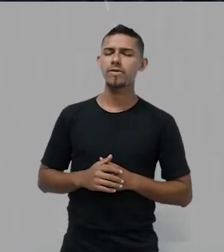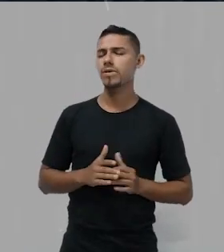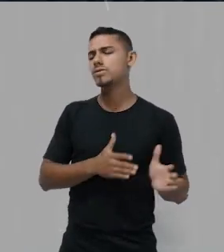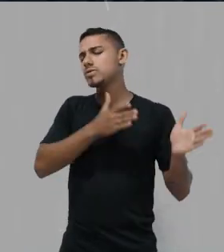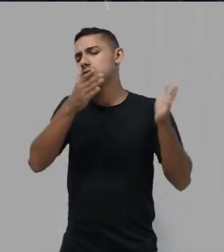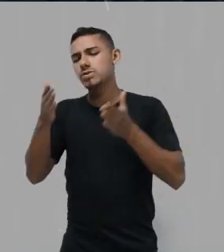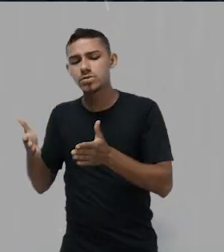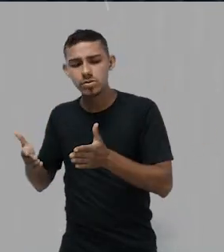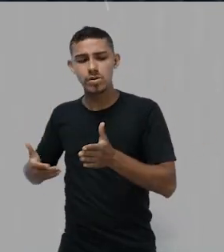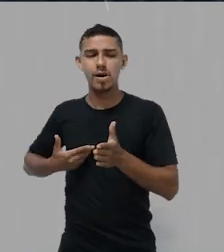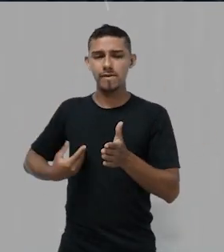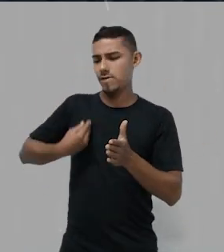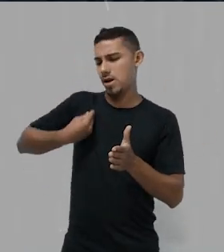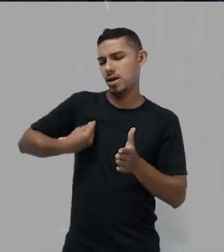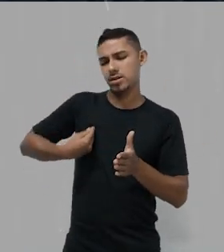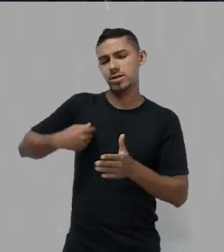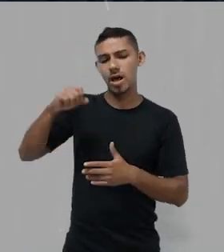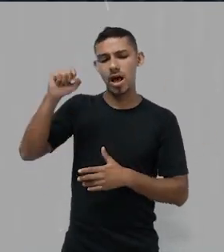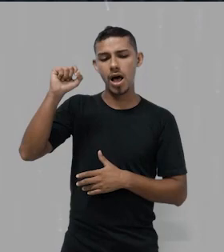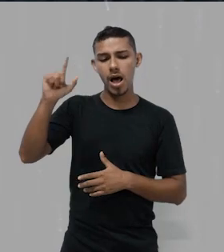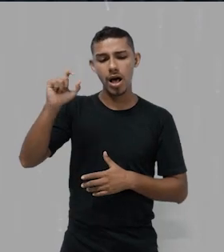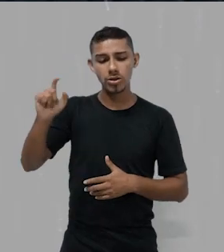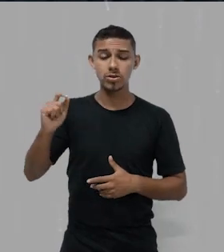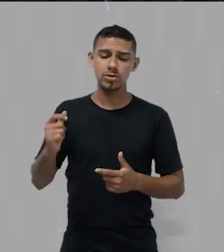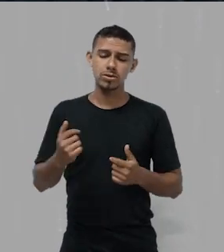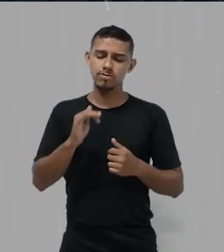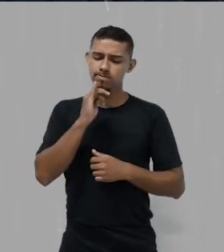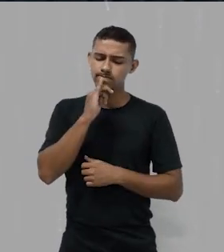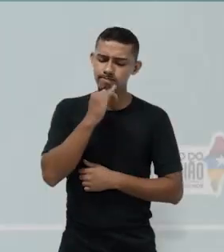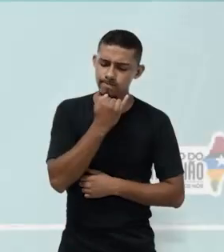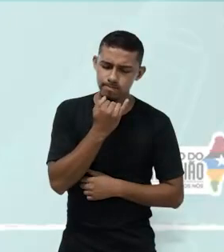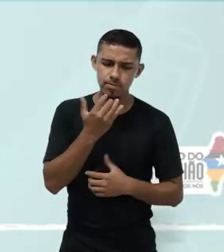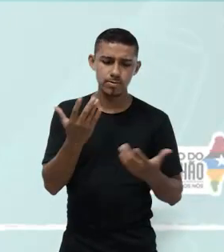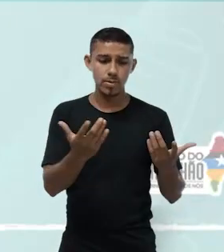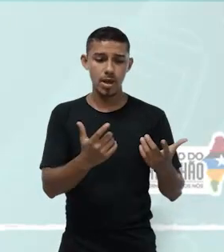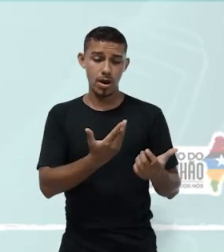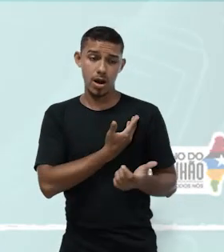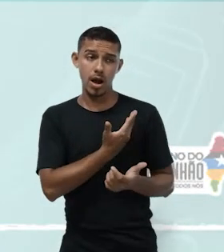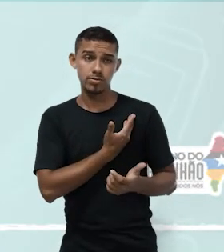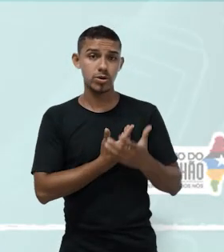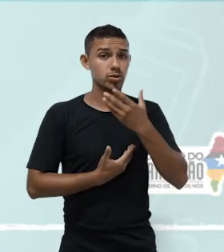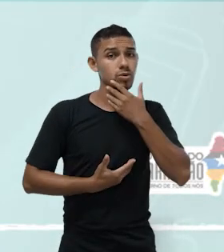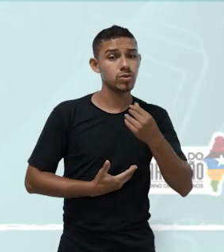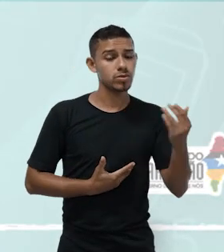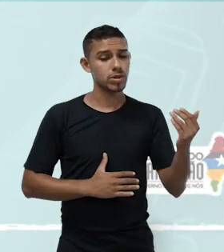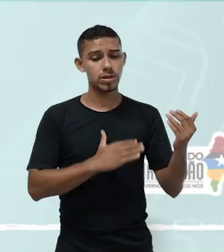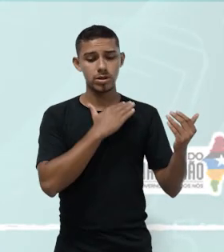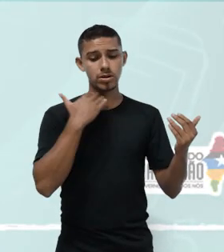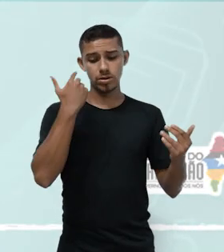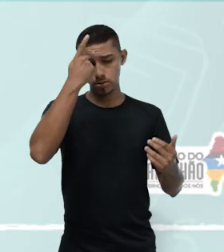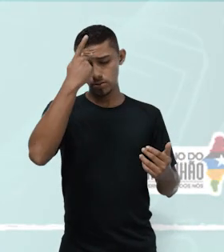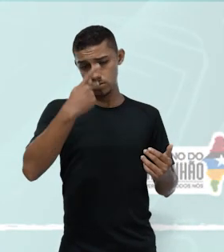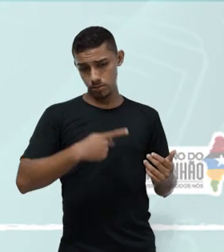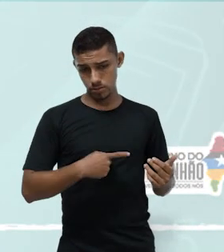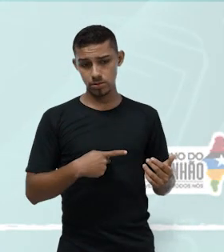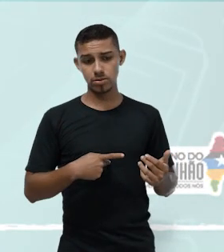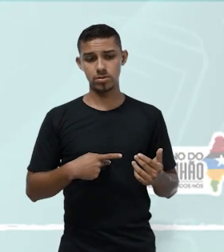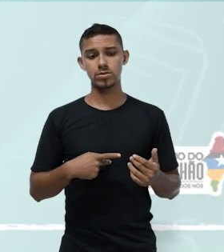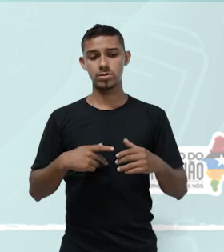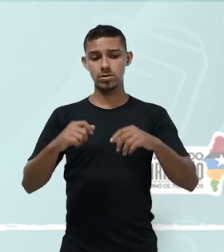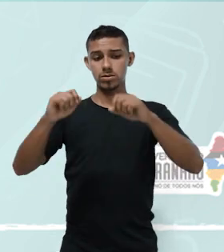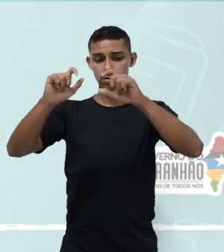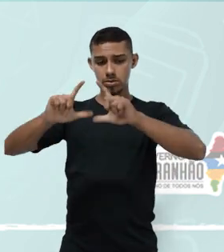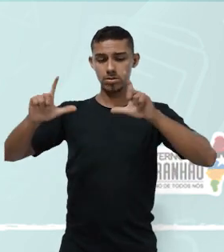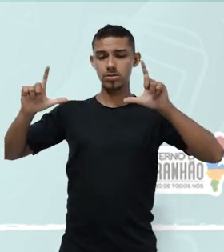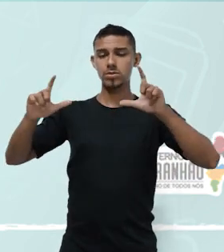A fase azul, uma fase triste, onde um amigo dele acabou cometendo suicídio. Os quadros realmente são azuis,